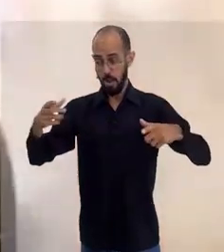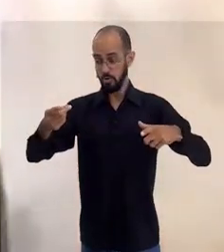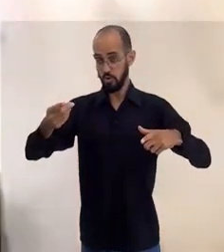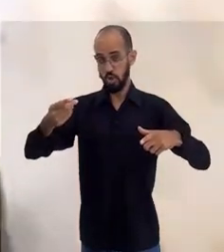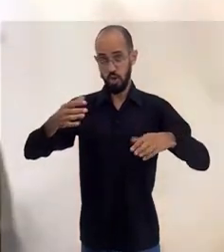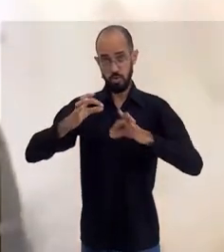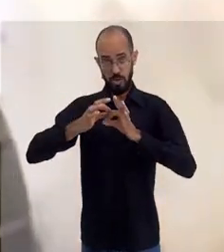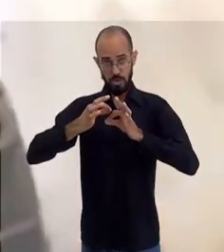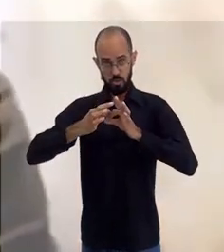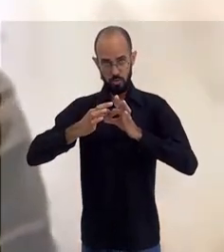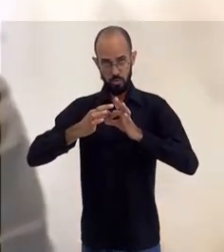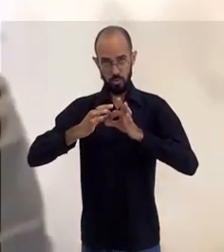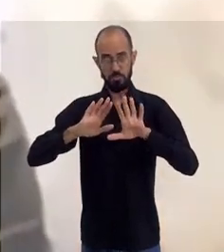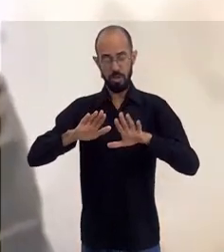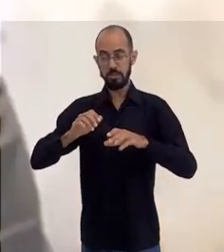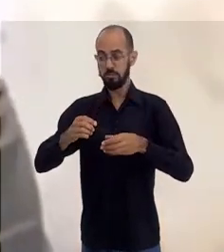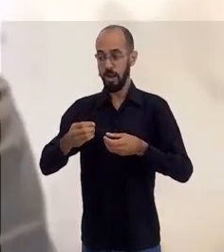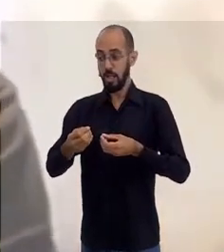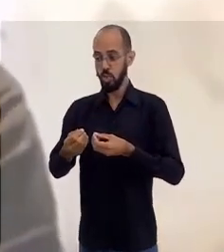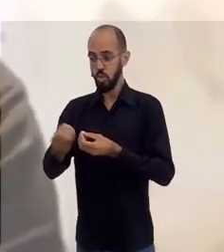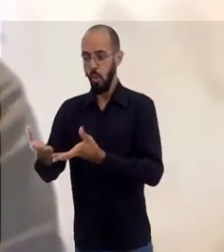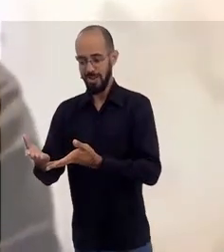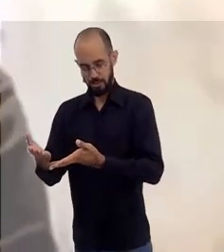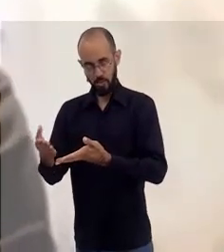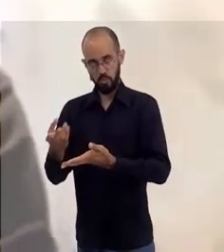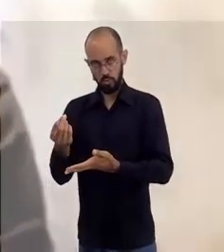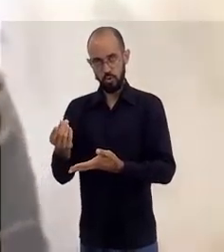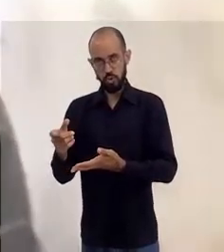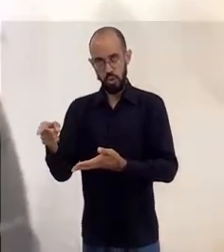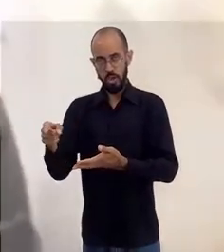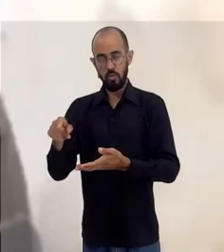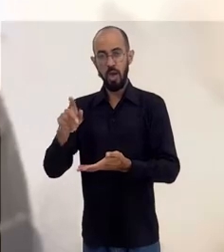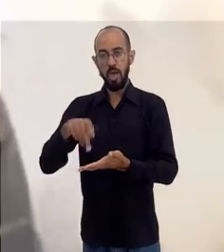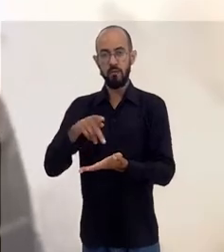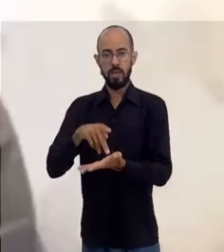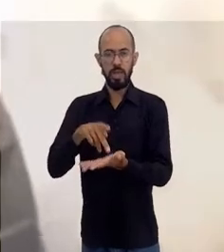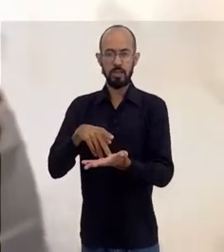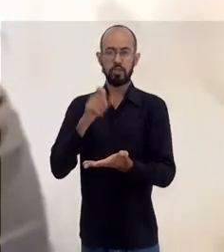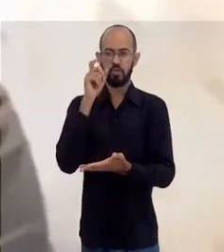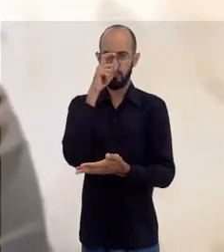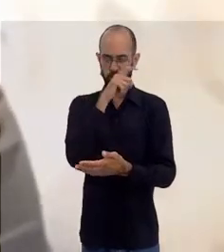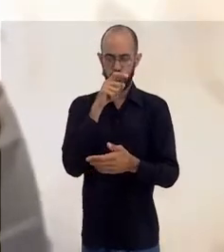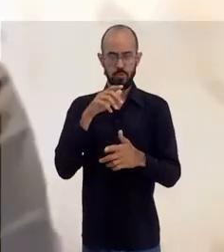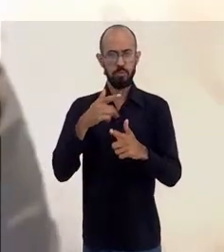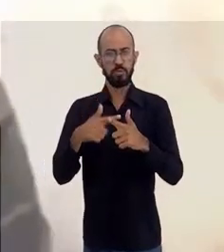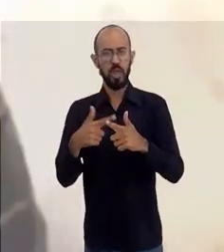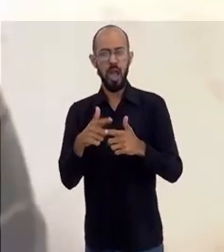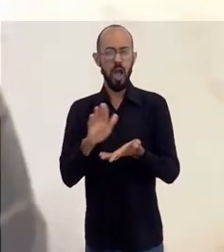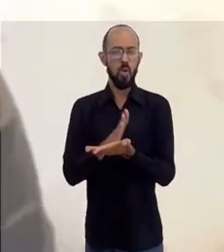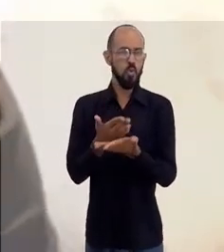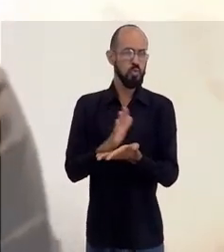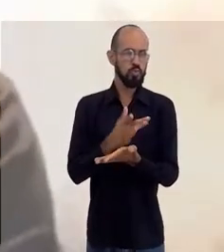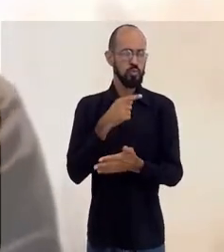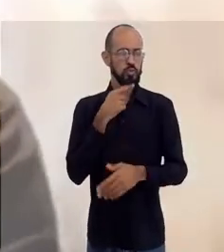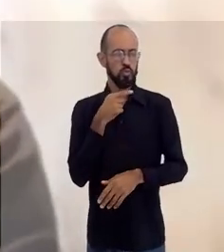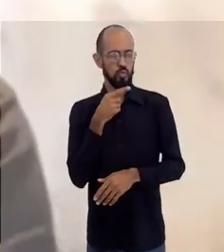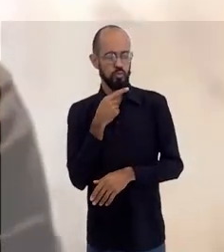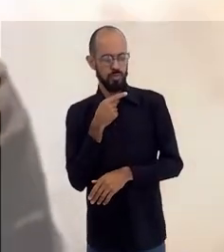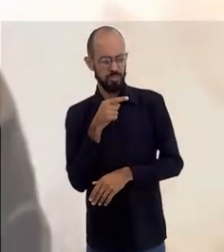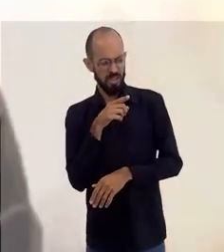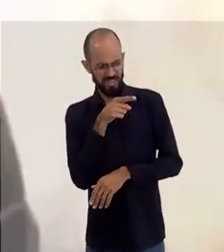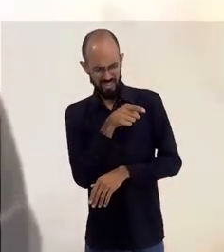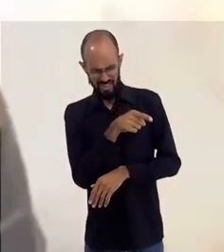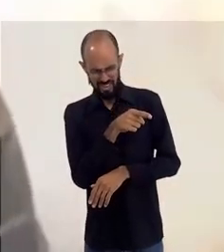lado dos jogadores realmente um pouco mais difícil primeiro porque tem essa especismo de achar que quanto ele tá ganhando